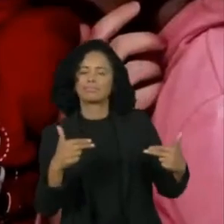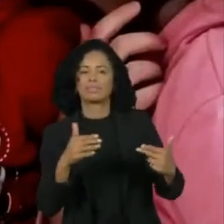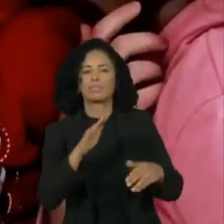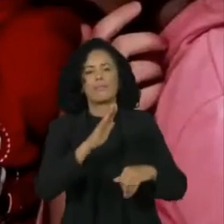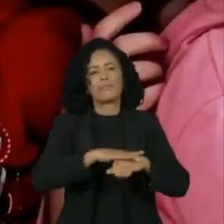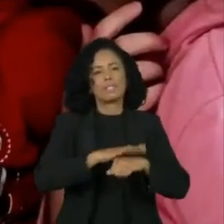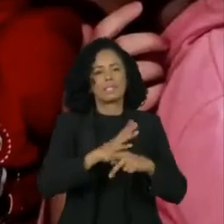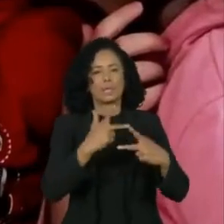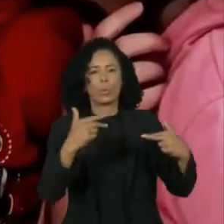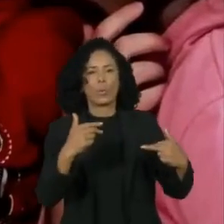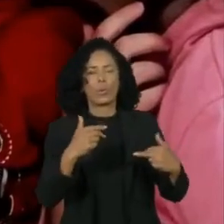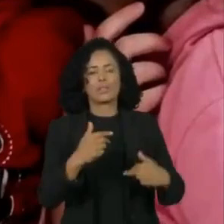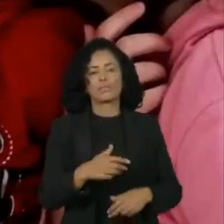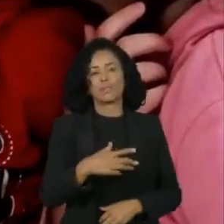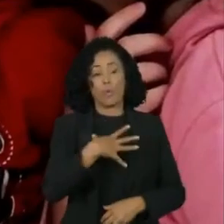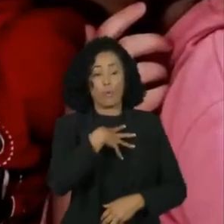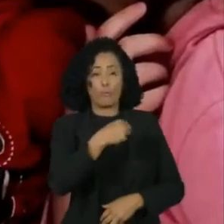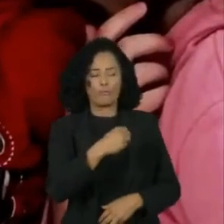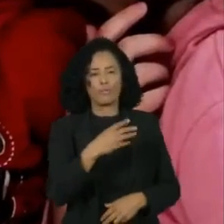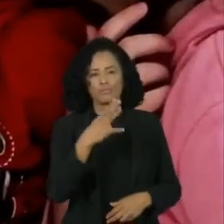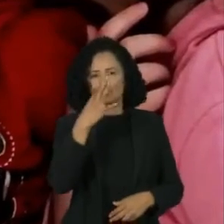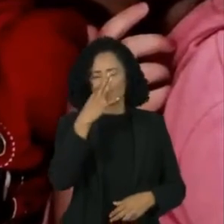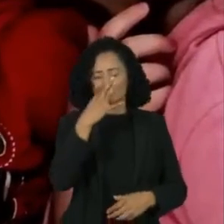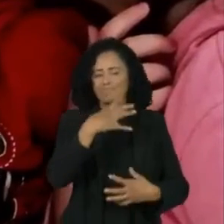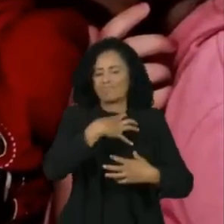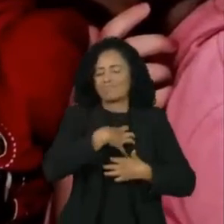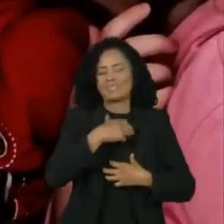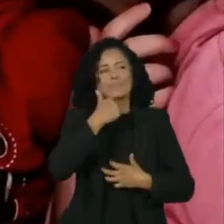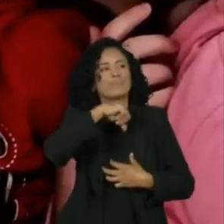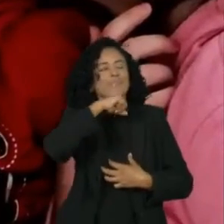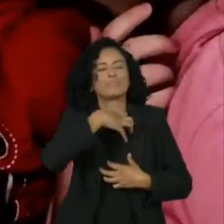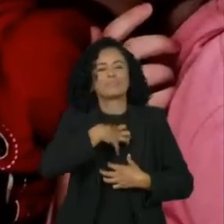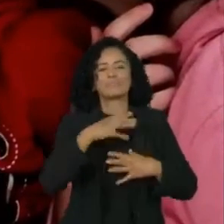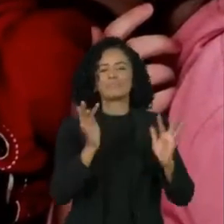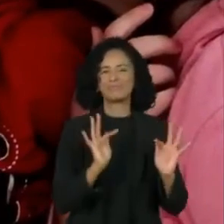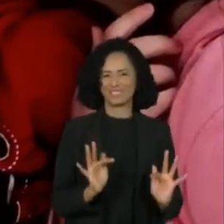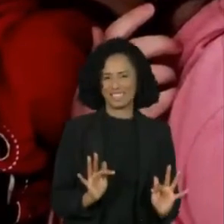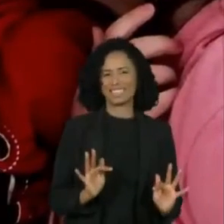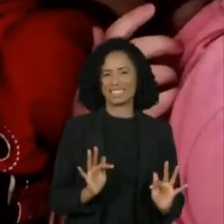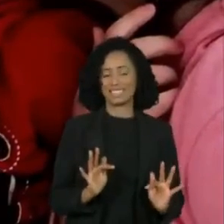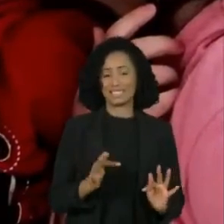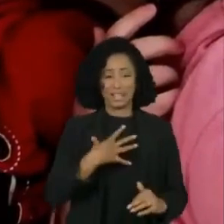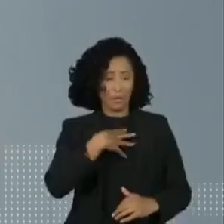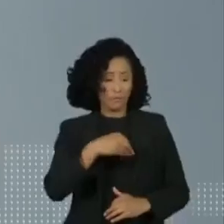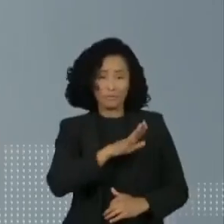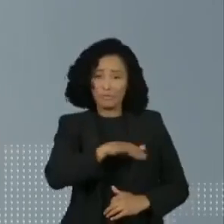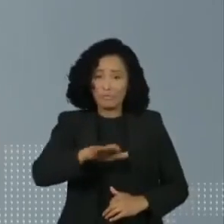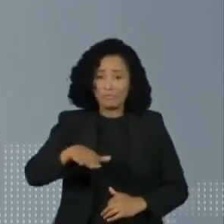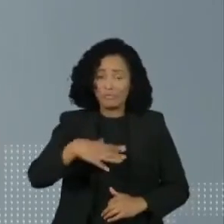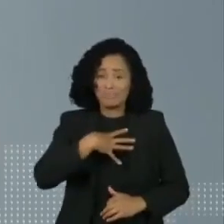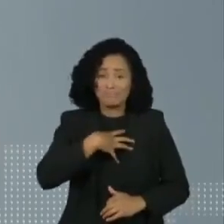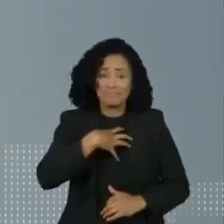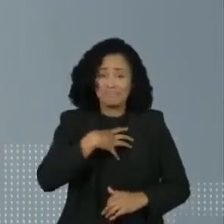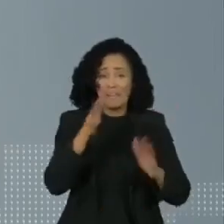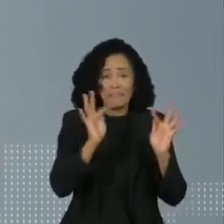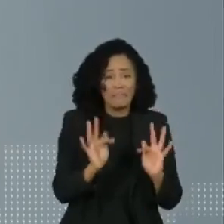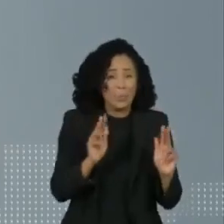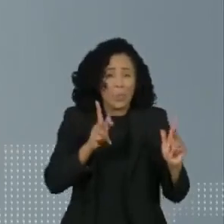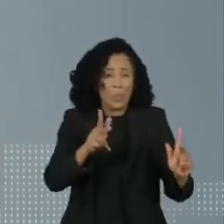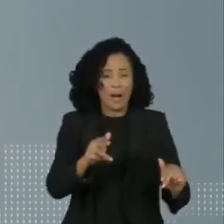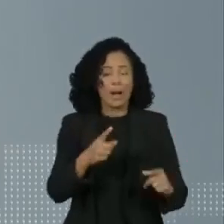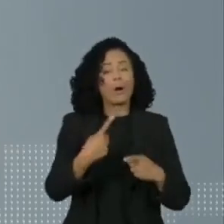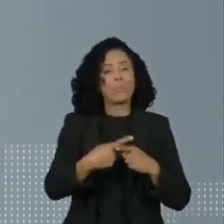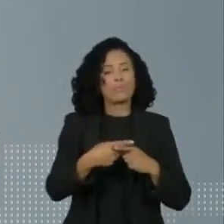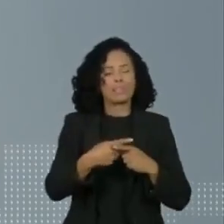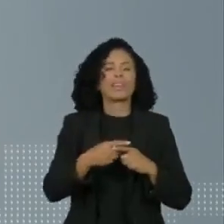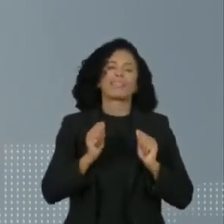Para os meus filhos, porque vão ter uma mãe descansada, uma mãe feliz, né? E mãe feliz, filhos felizes, porque a gente consegue ter uma